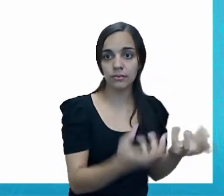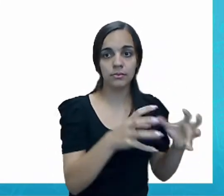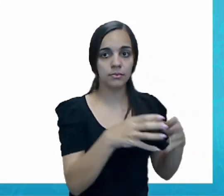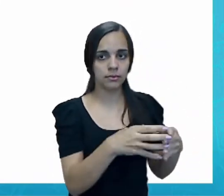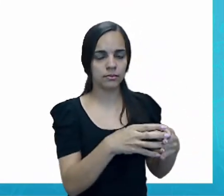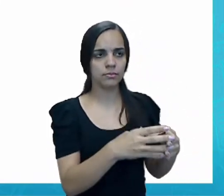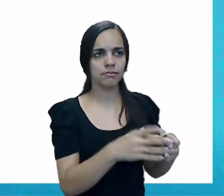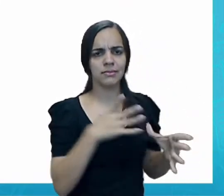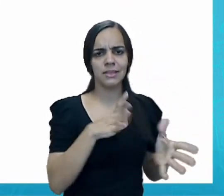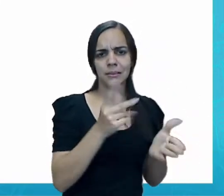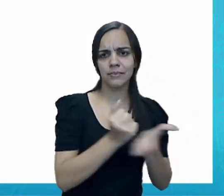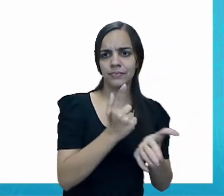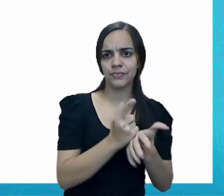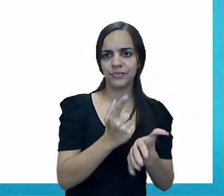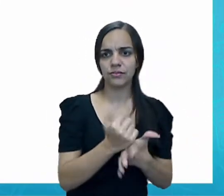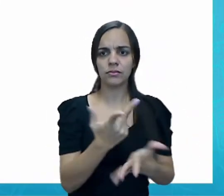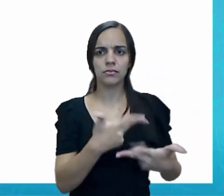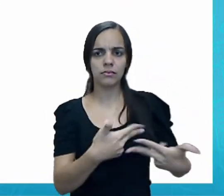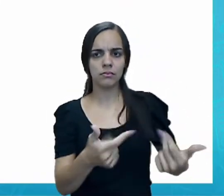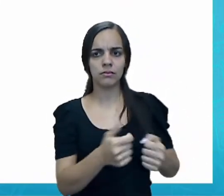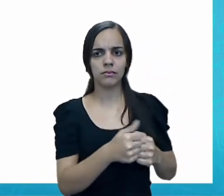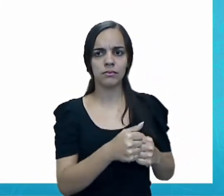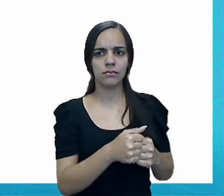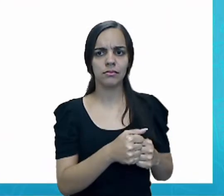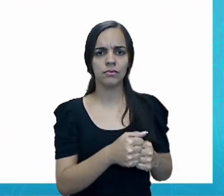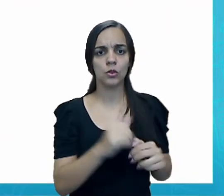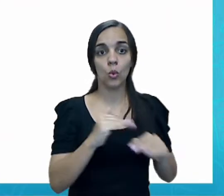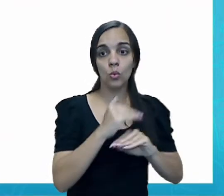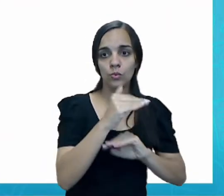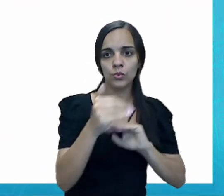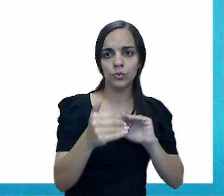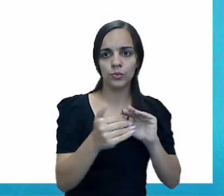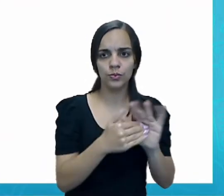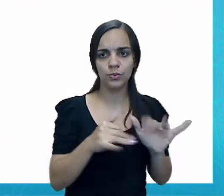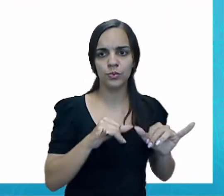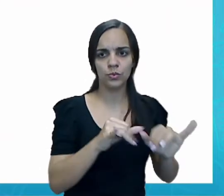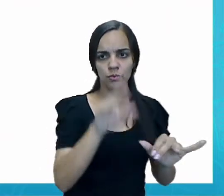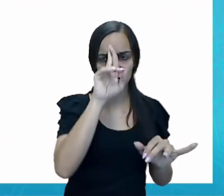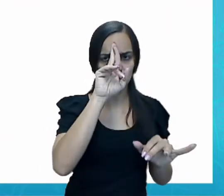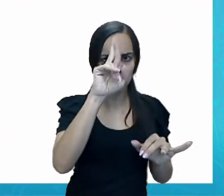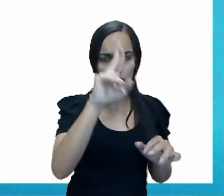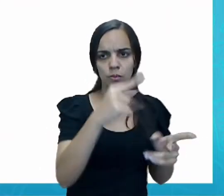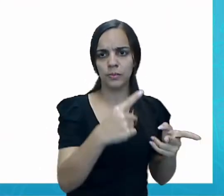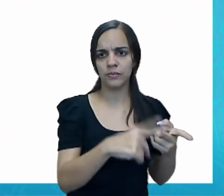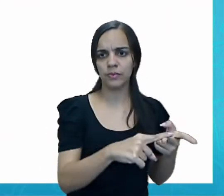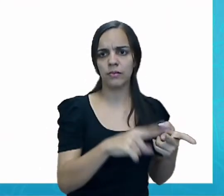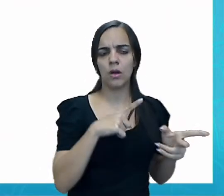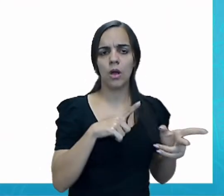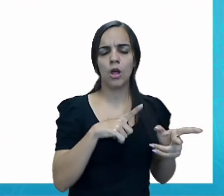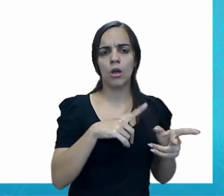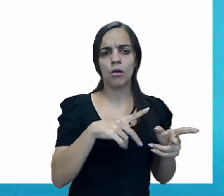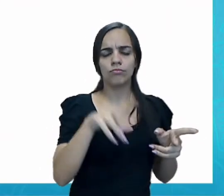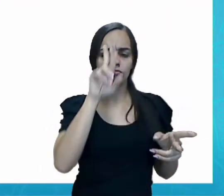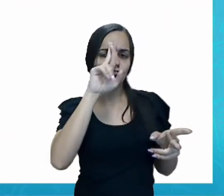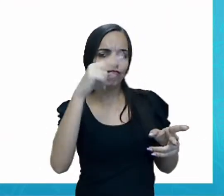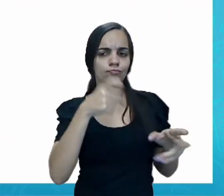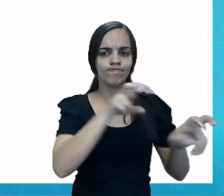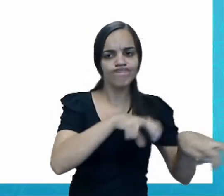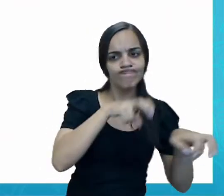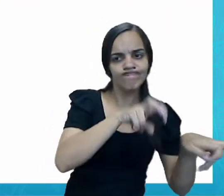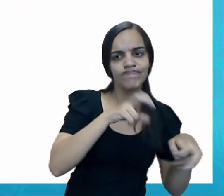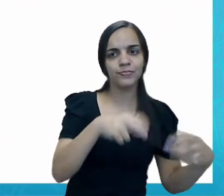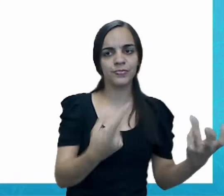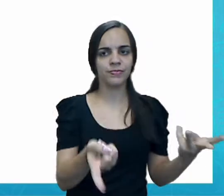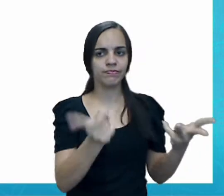um supermercado, onde o dono do supermercado também é dono da fazenda, onde